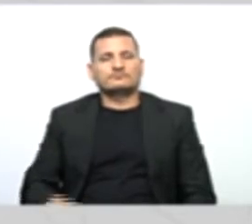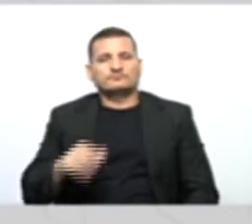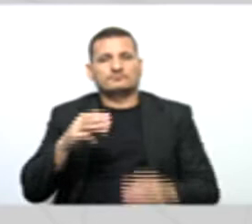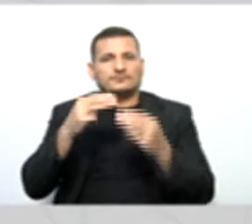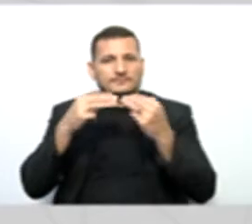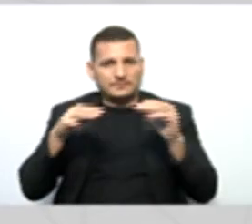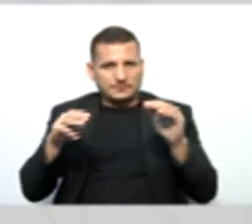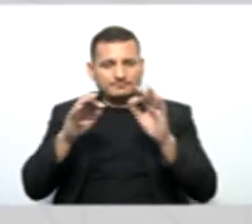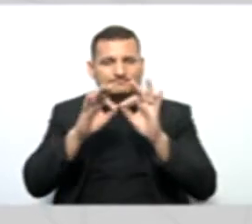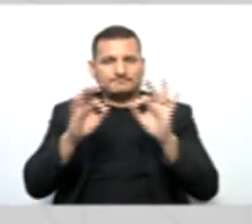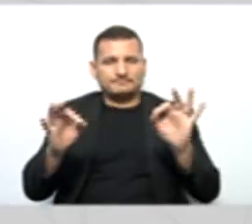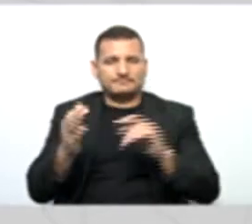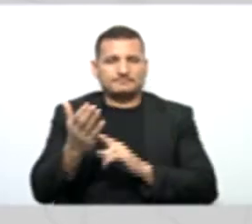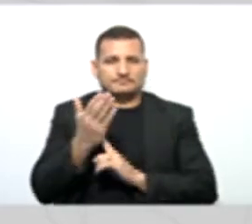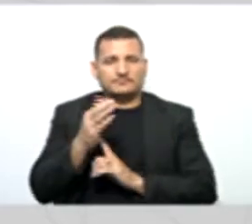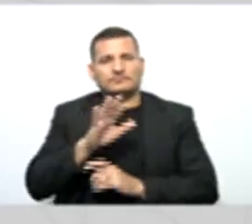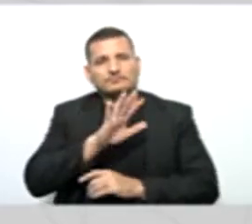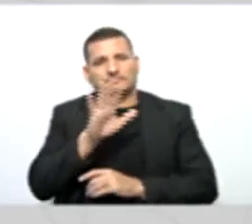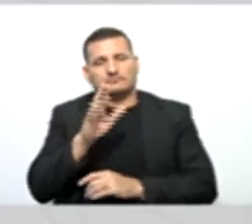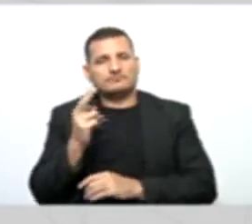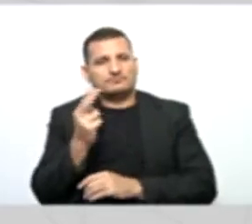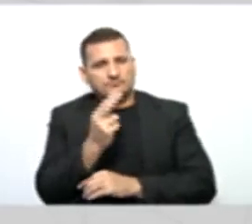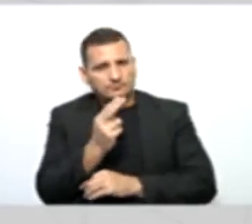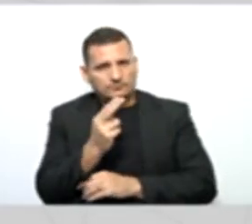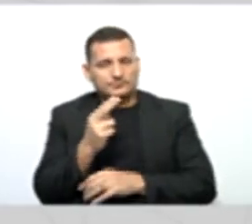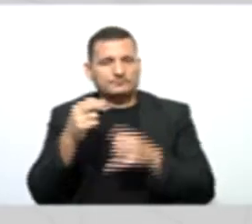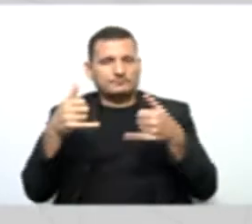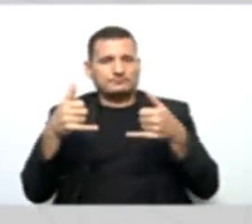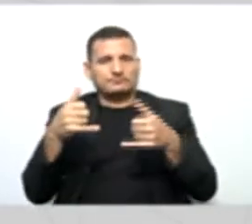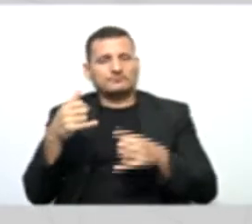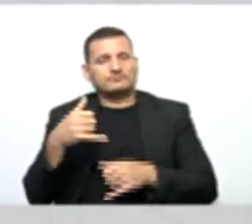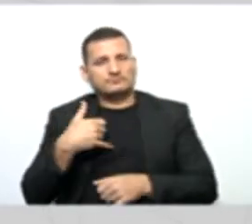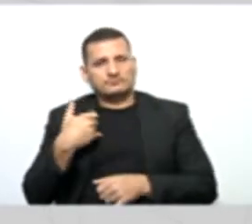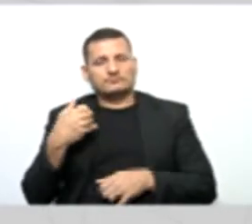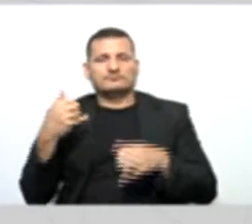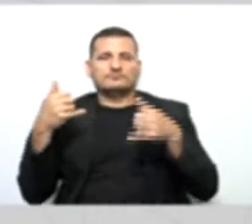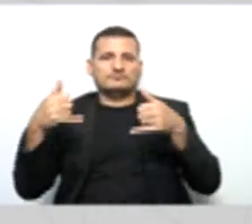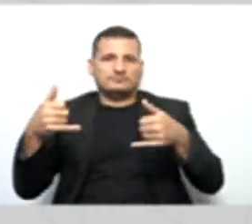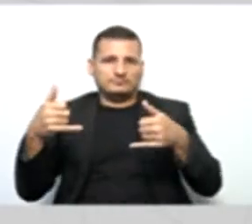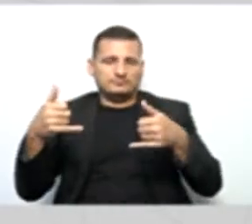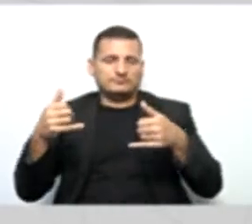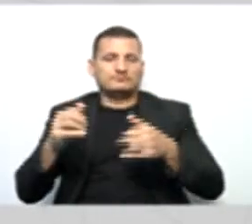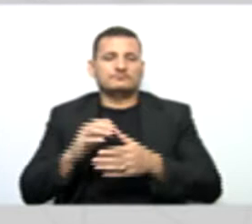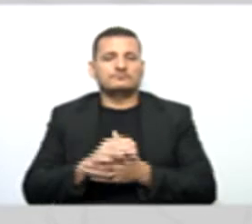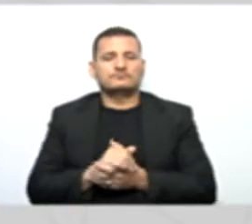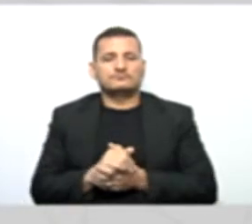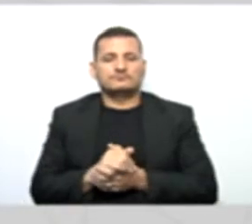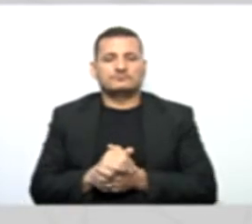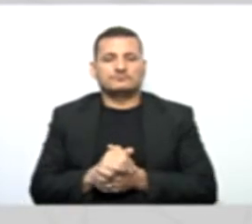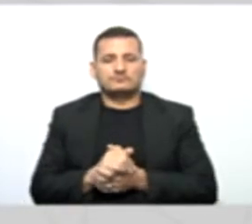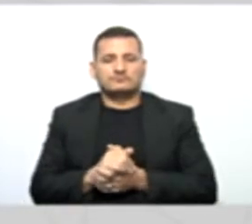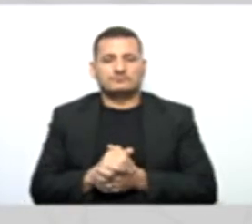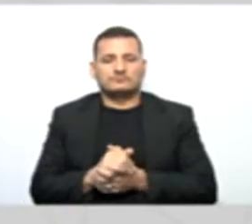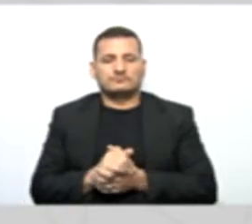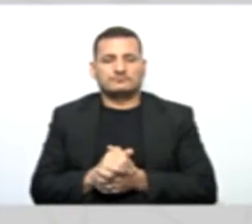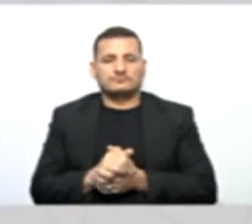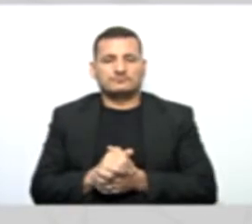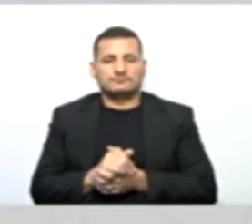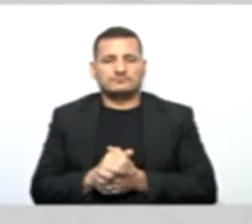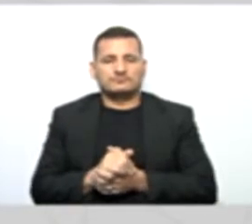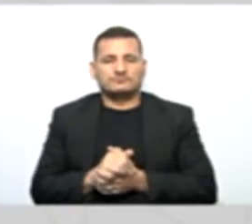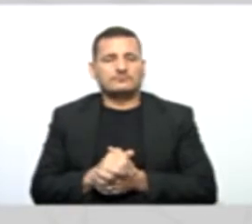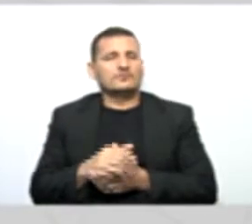que vai aparecer. Olá, meu nome é tal e eu tenho tantos anos. Ok? Explicação